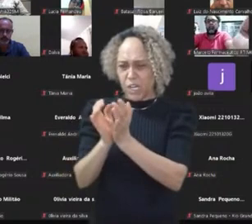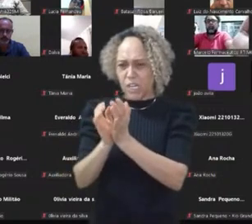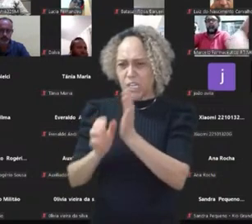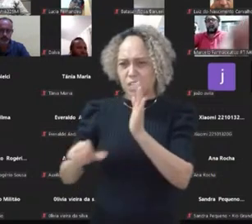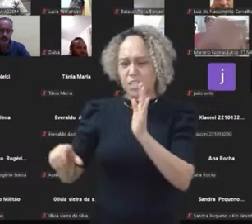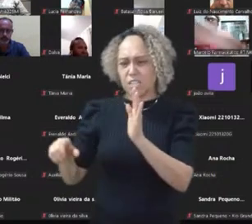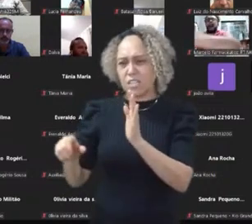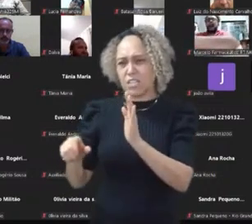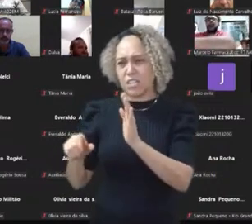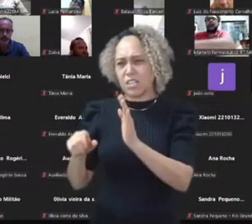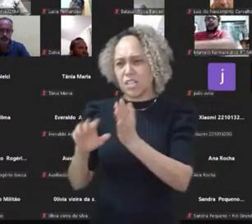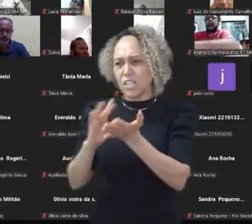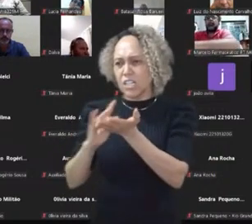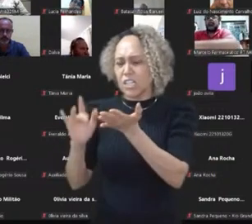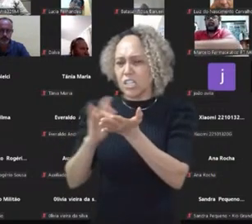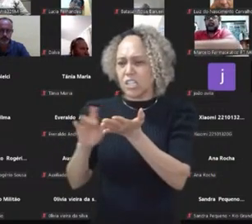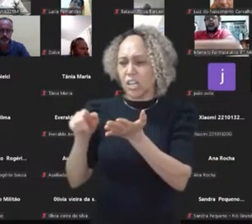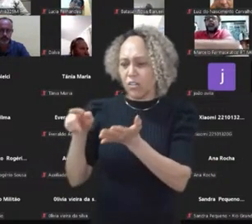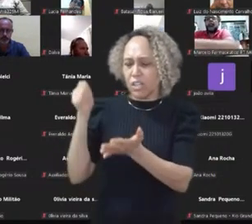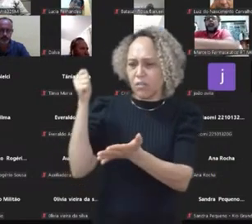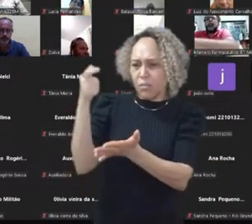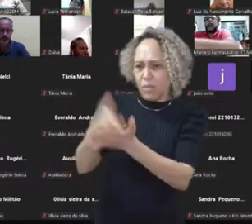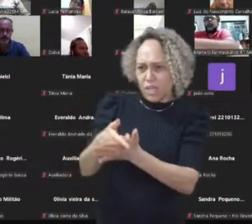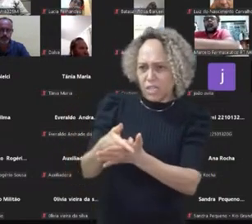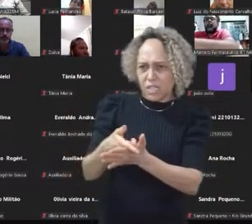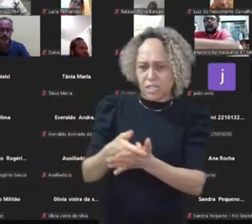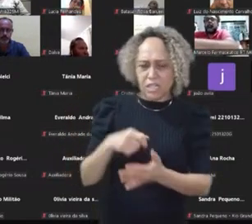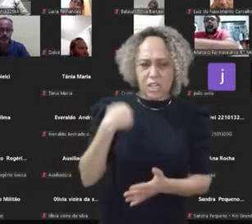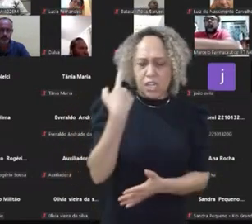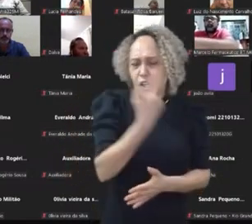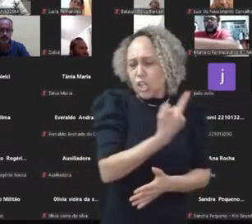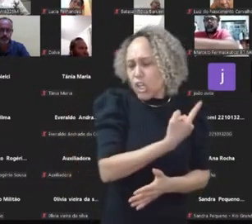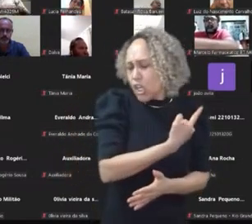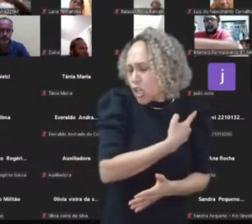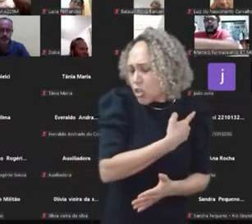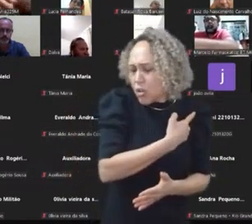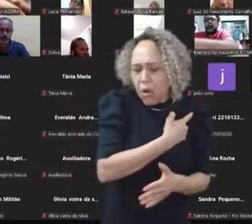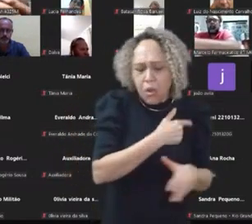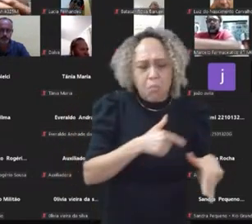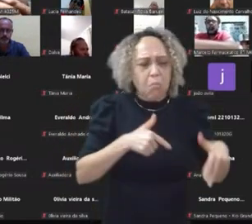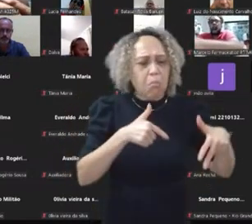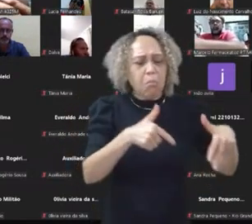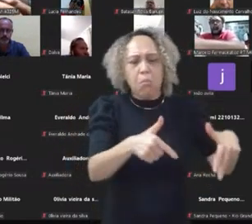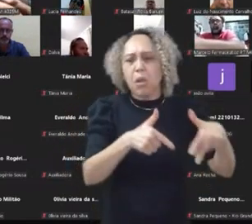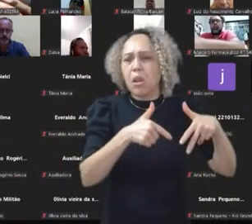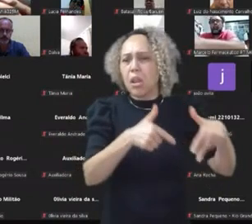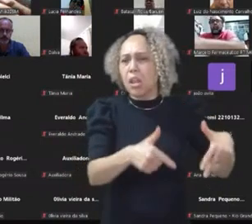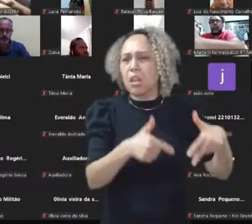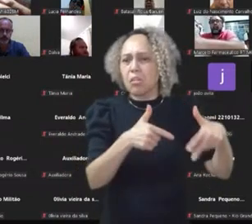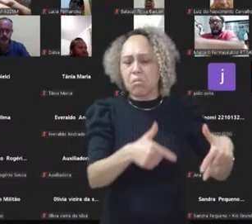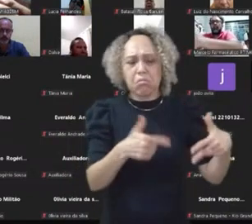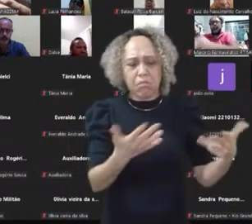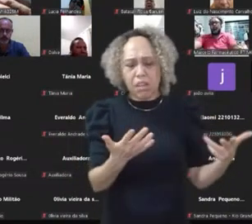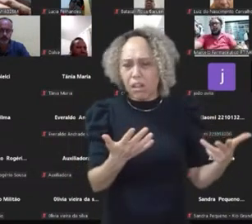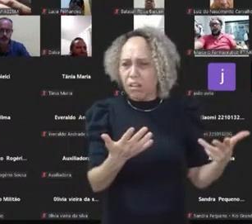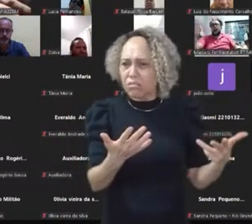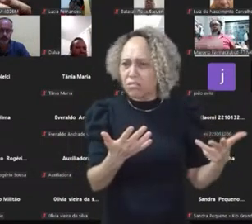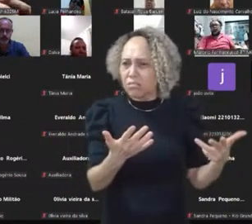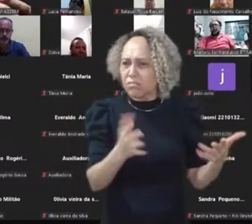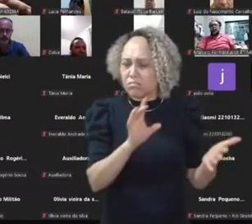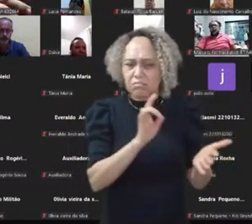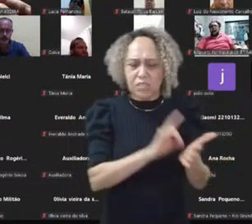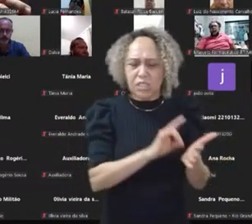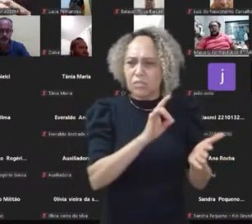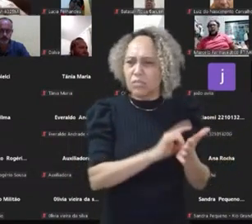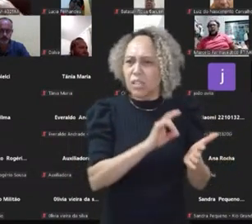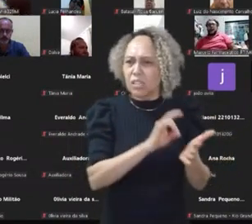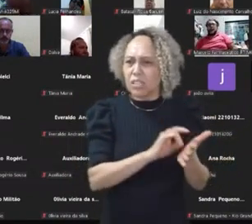com milhões de pessoas dispostas a trabalhar de graça militância real sem ter como vamos dizer esse tipo de ferramenta ou seja como como eu fazer